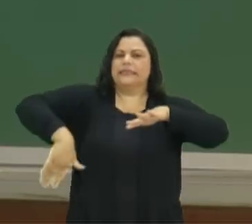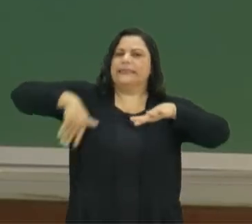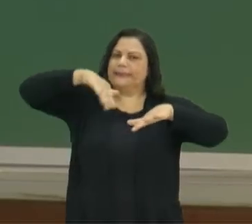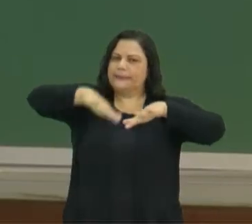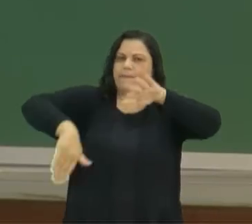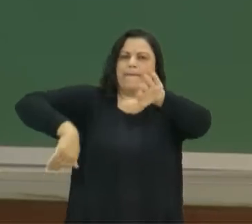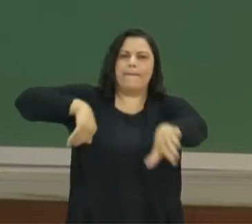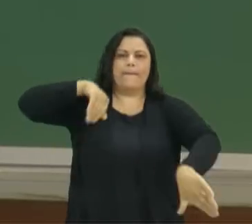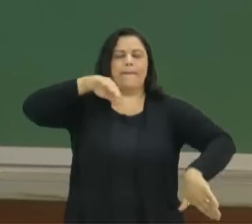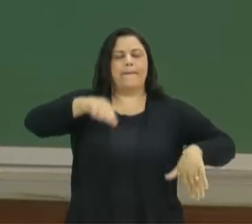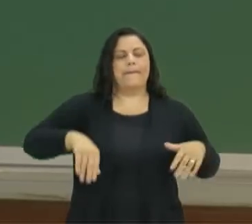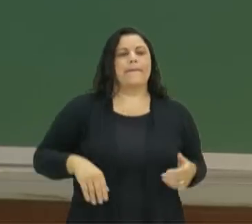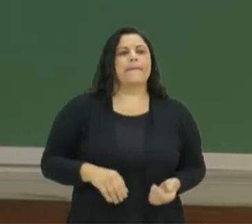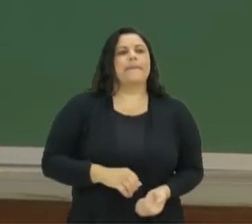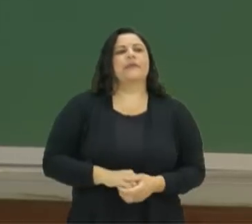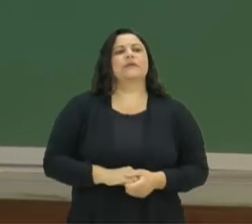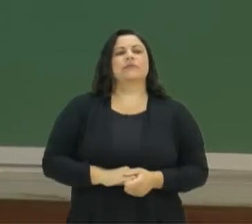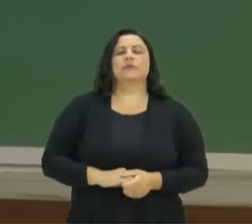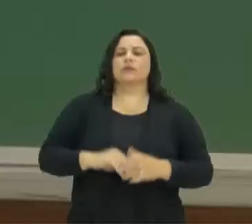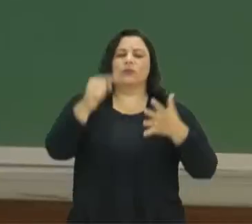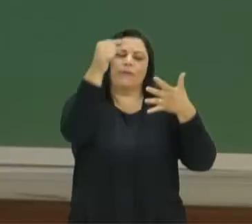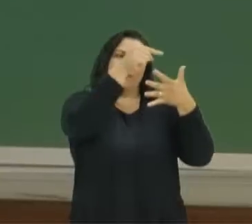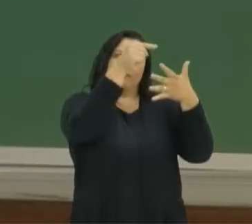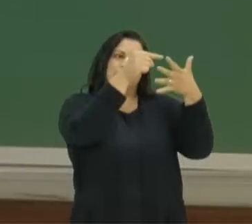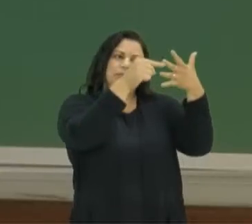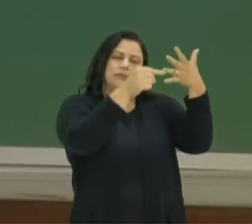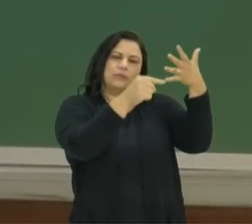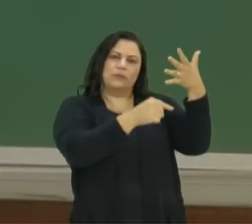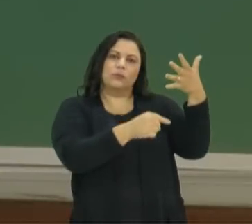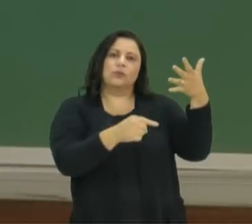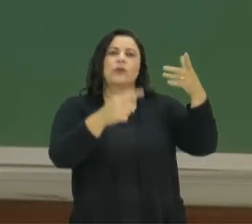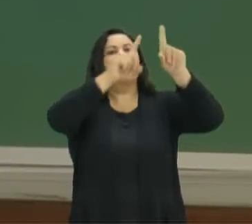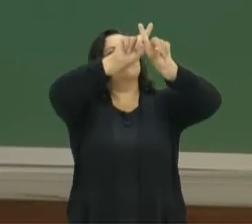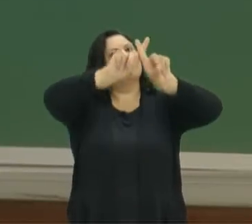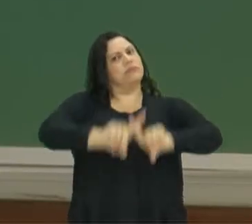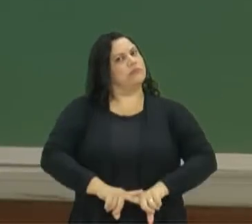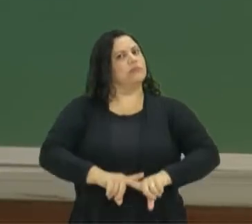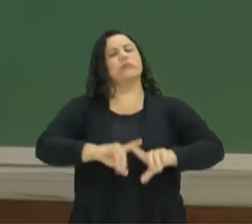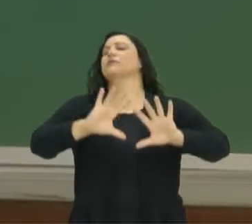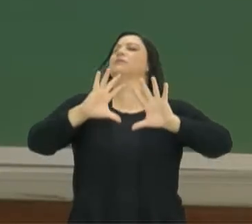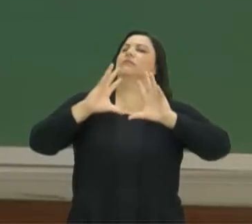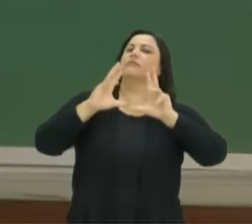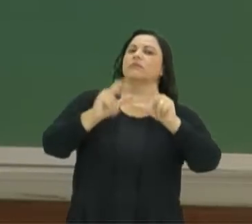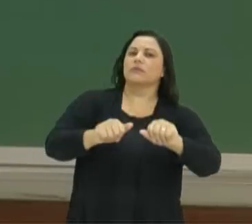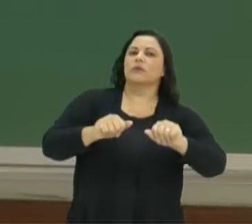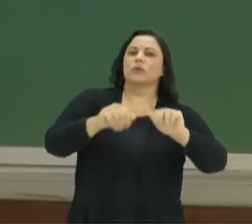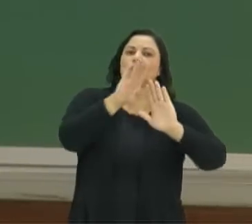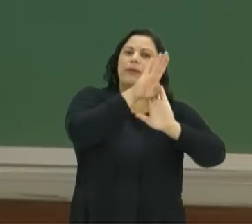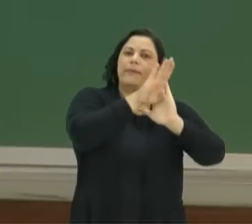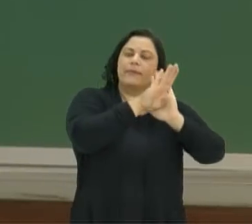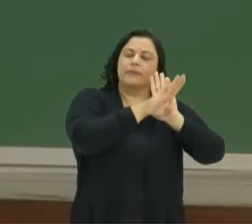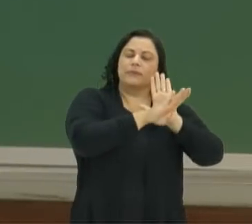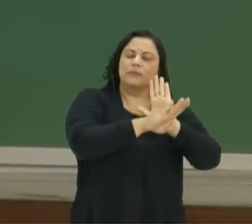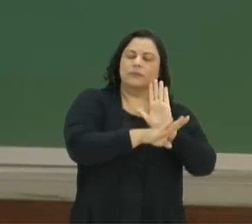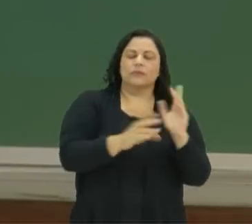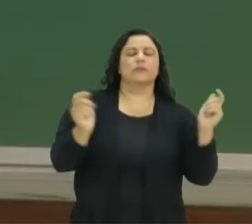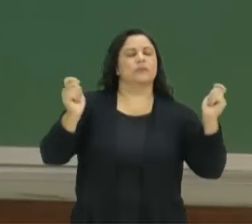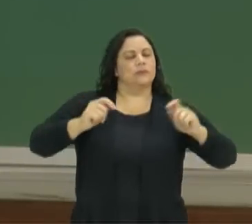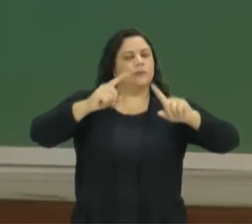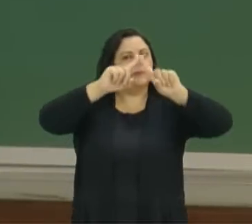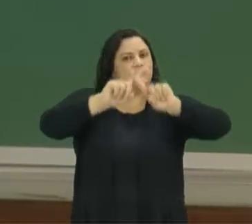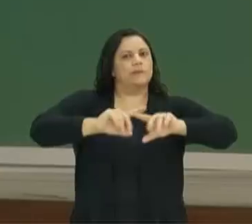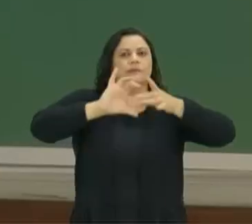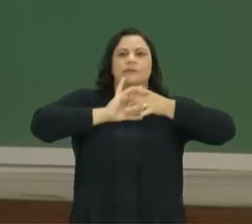lago, ou para um rio. Então, todas essas provas, essa lista de provas, todas elas são disputadas no